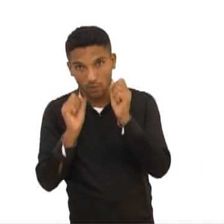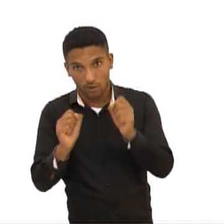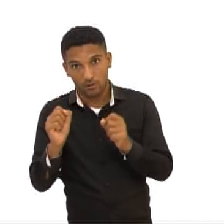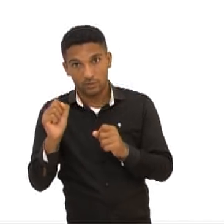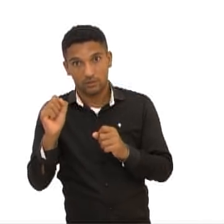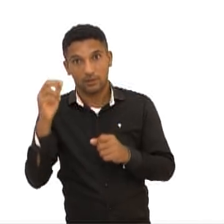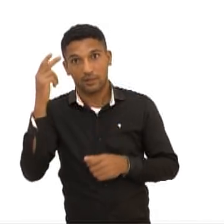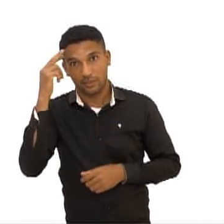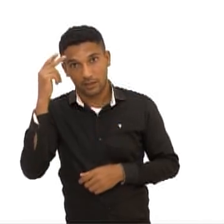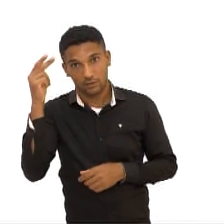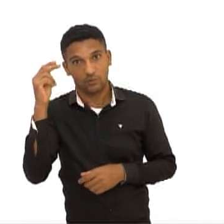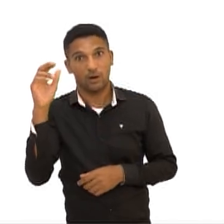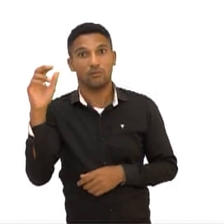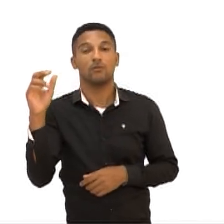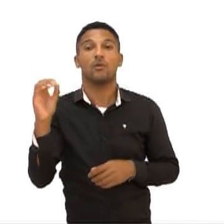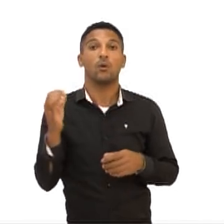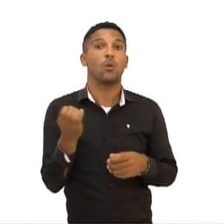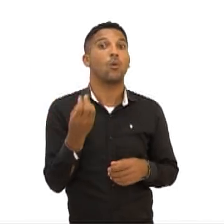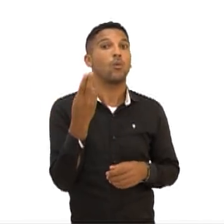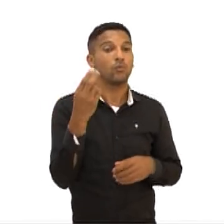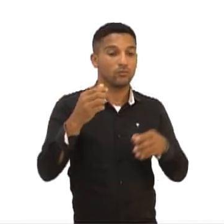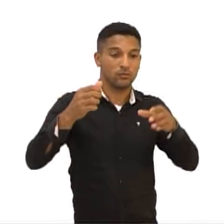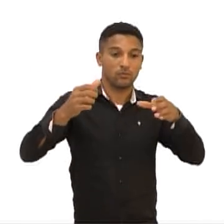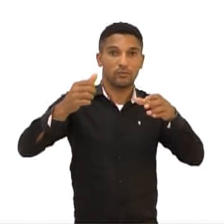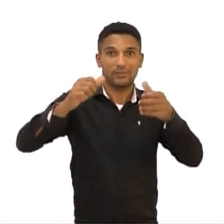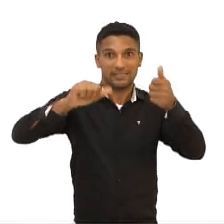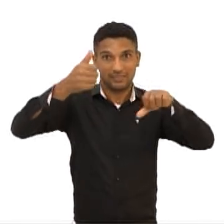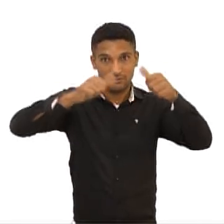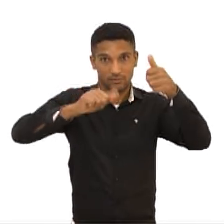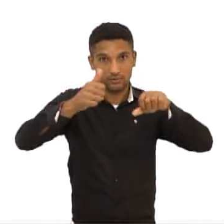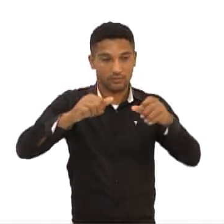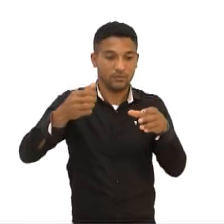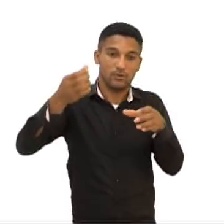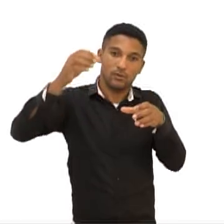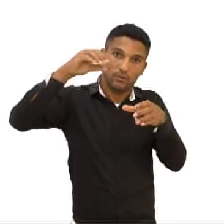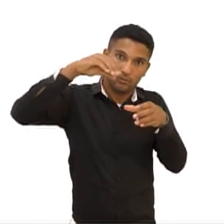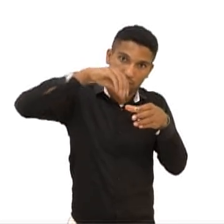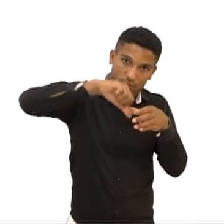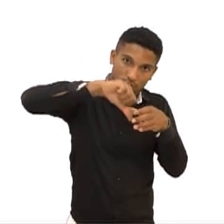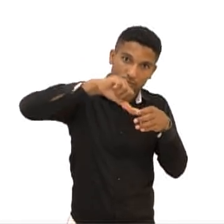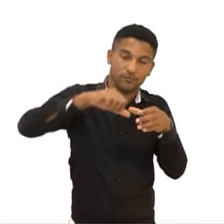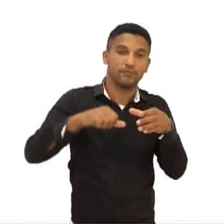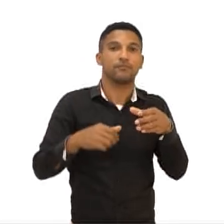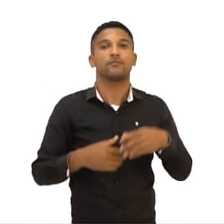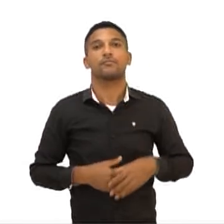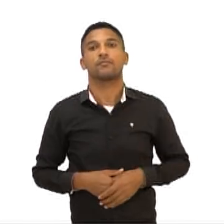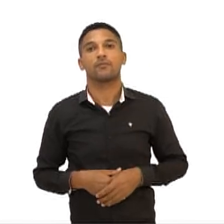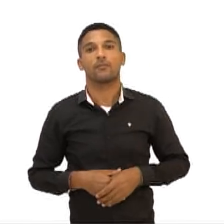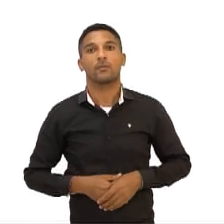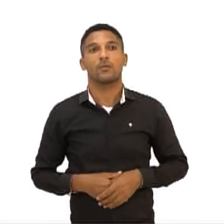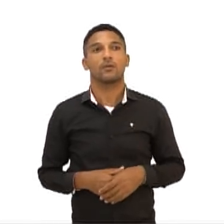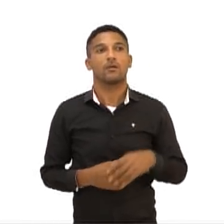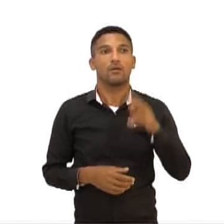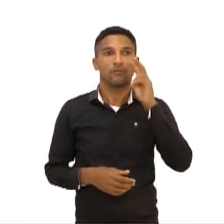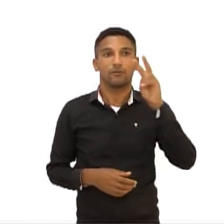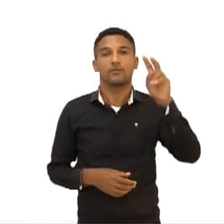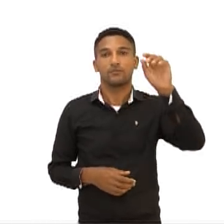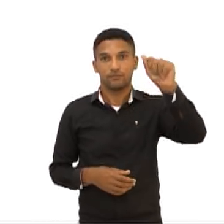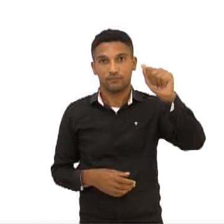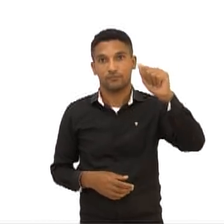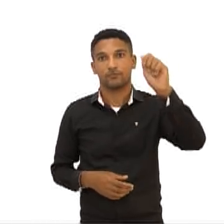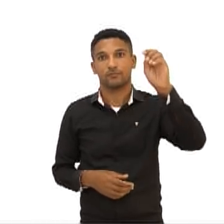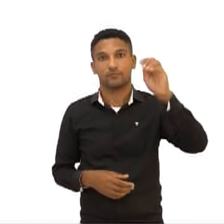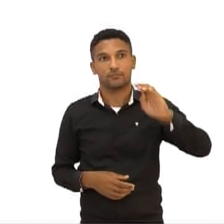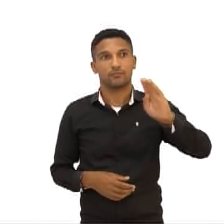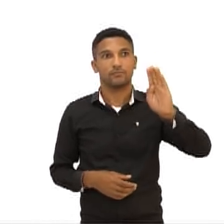B. São substâncias que servem para fixar a tinta. Ou, letra C, são substâncias que servem